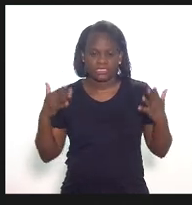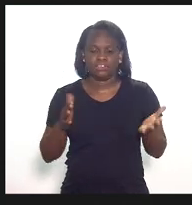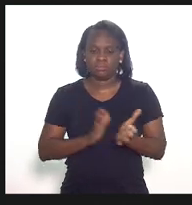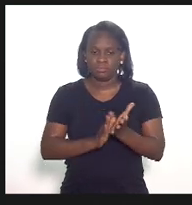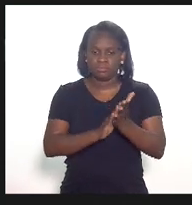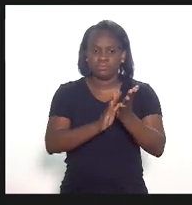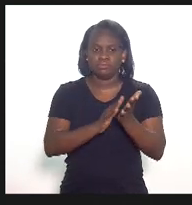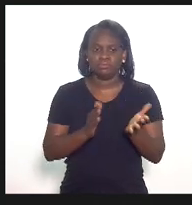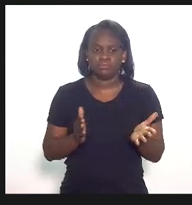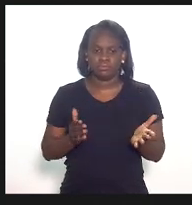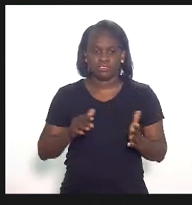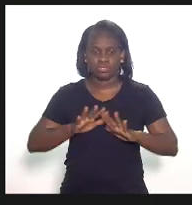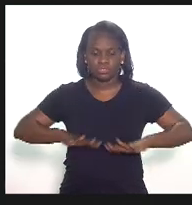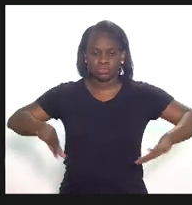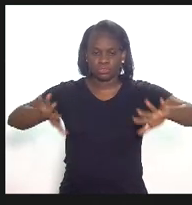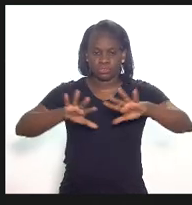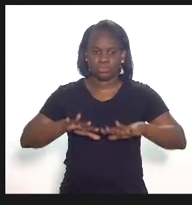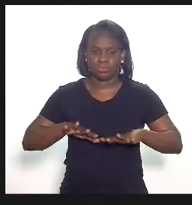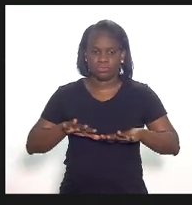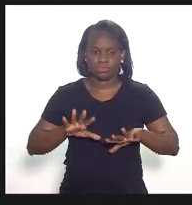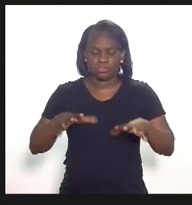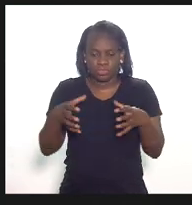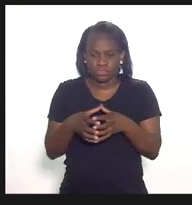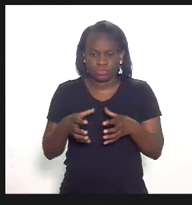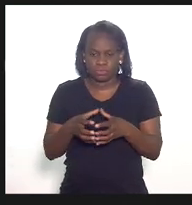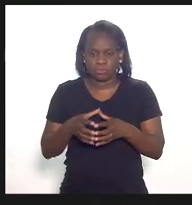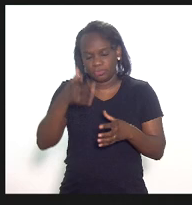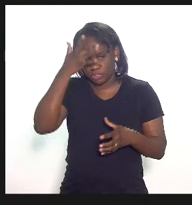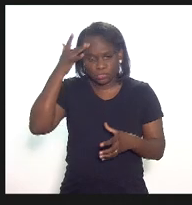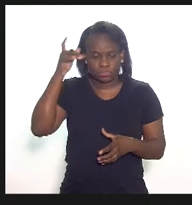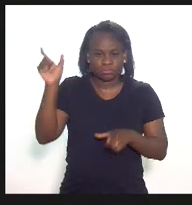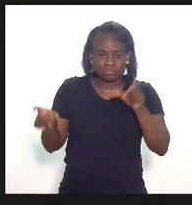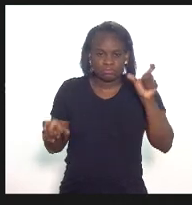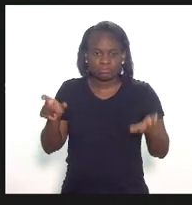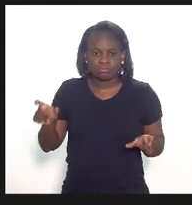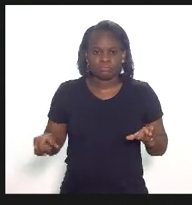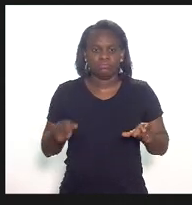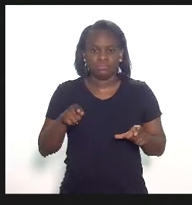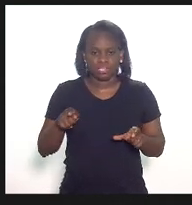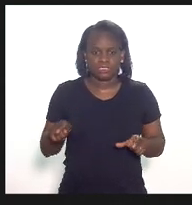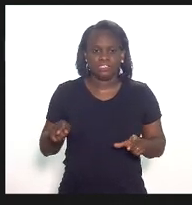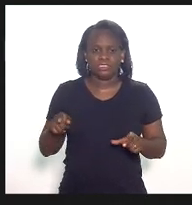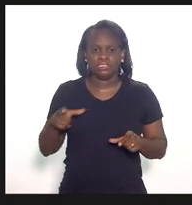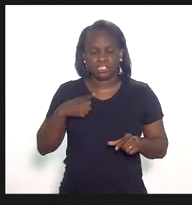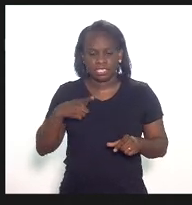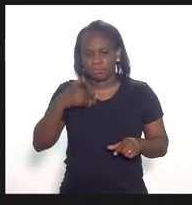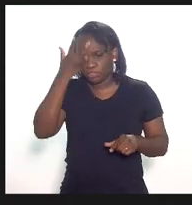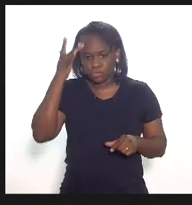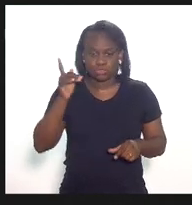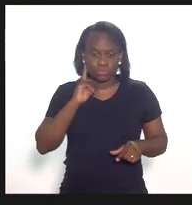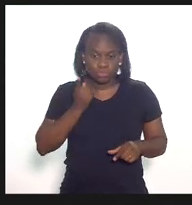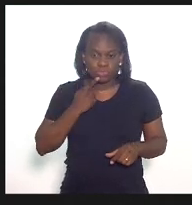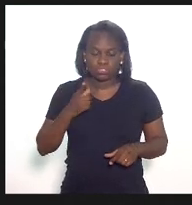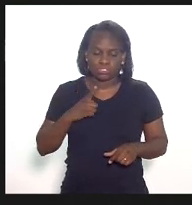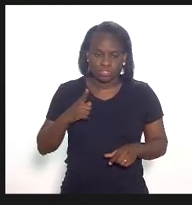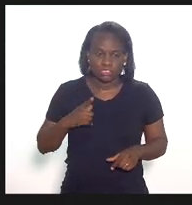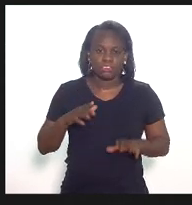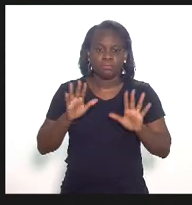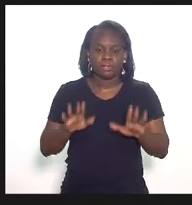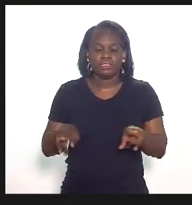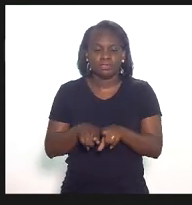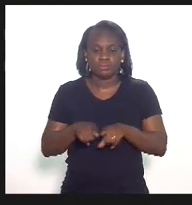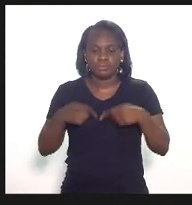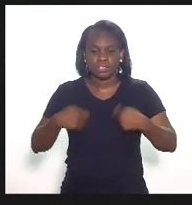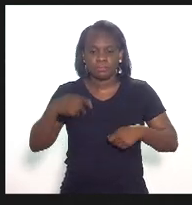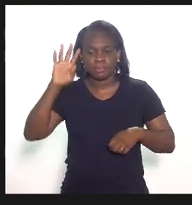homenagem a todo esse conjunto de pessoas que têm a deficiência da surdez, mas a gente tem que